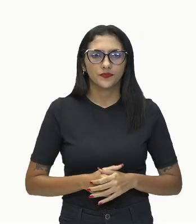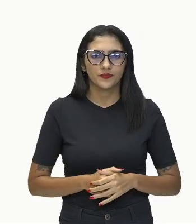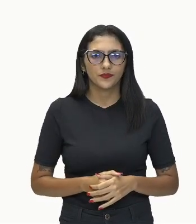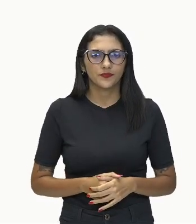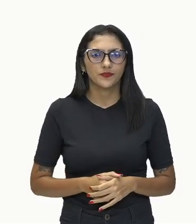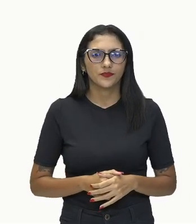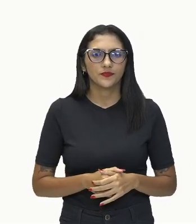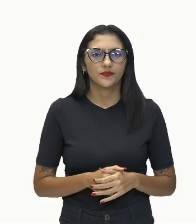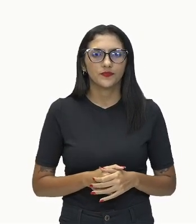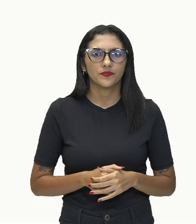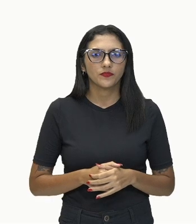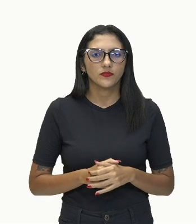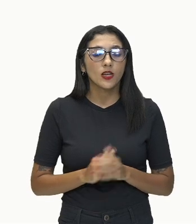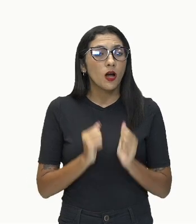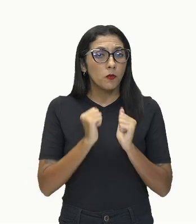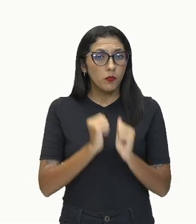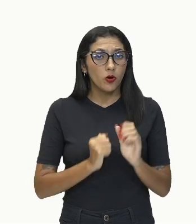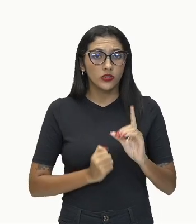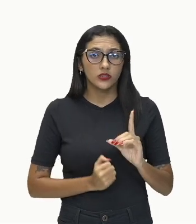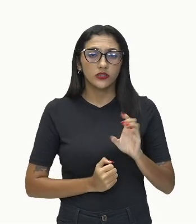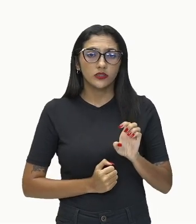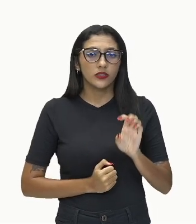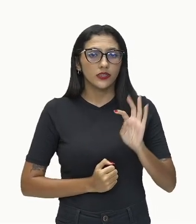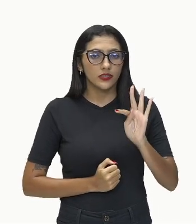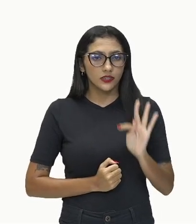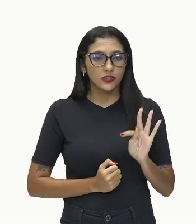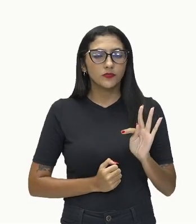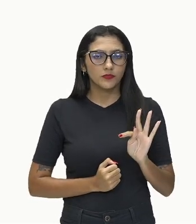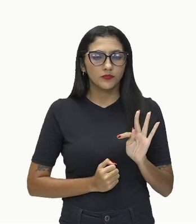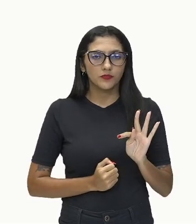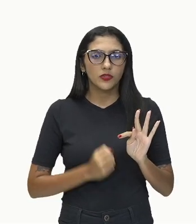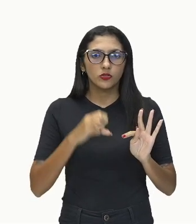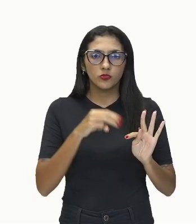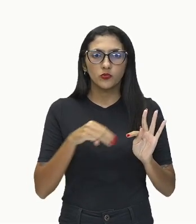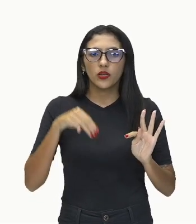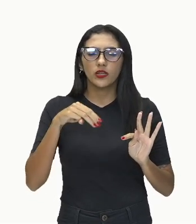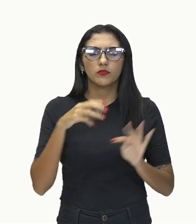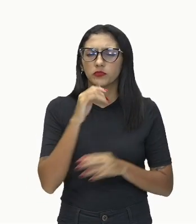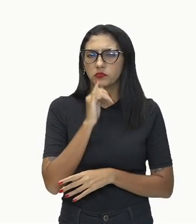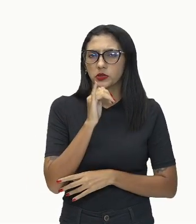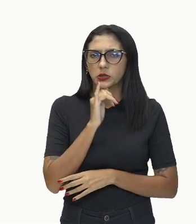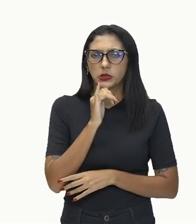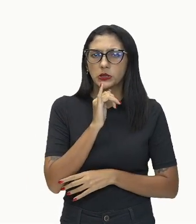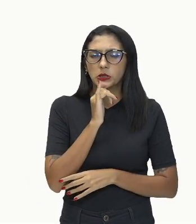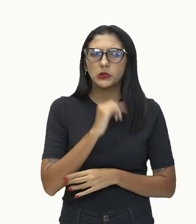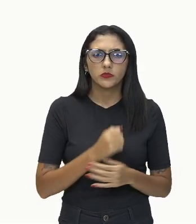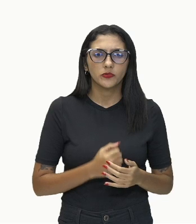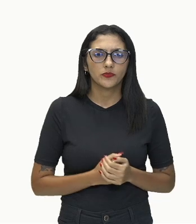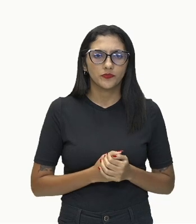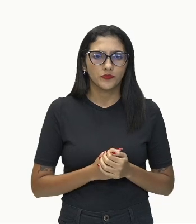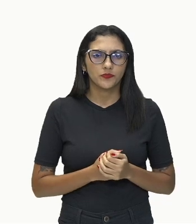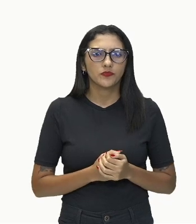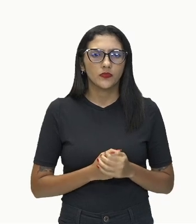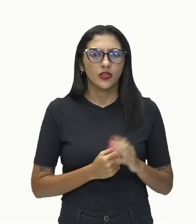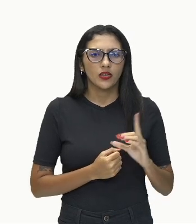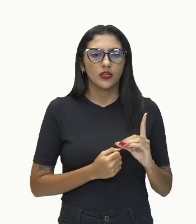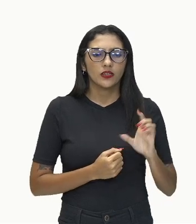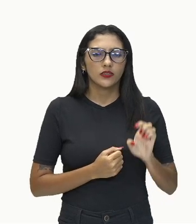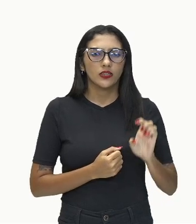Indicamos o determinante de uma matriz A, por exemplo, det, por